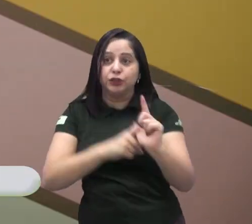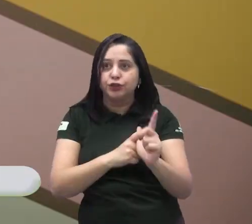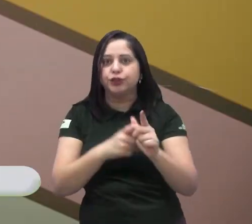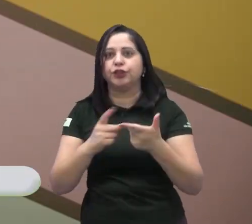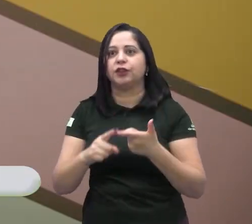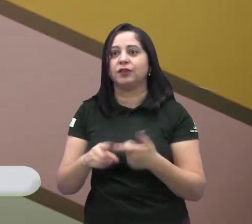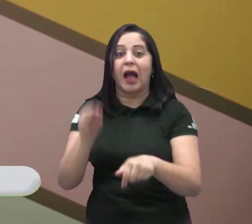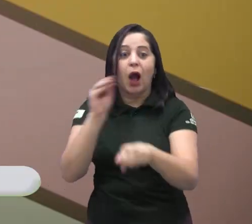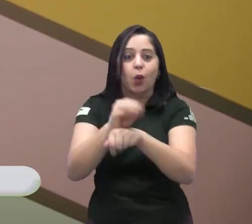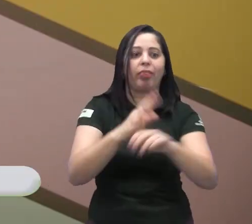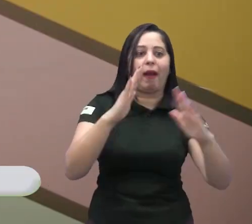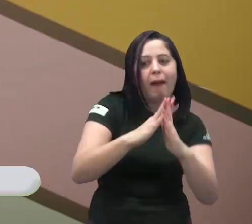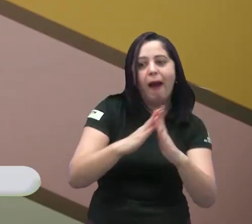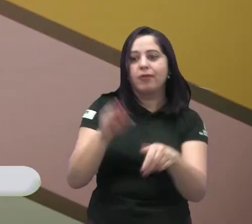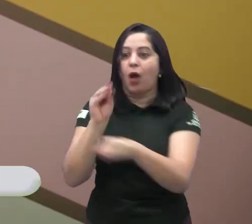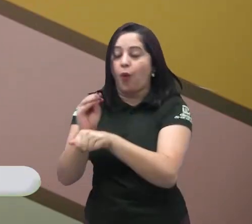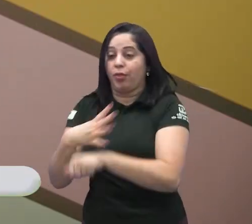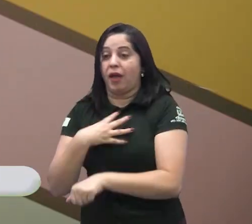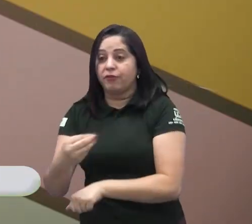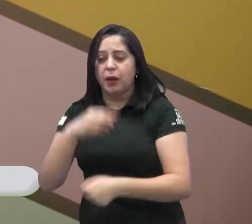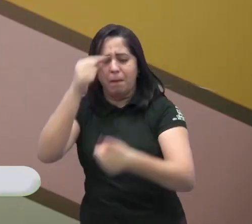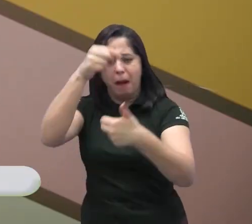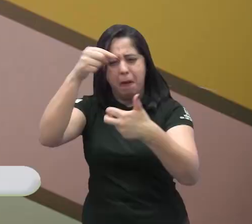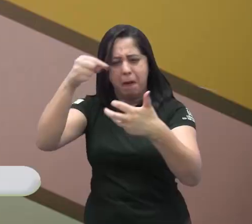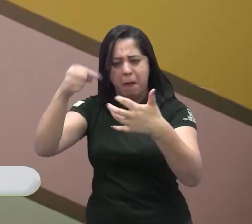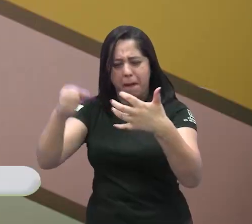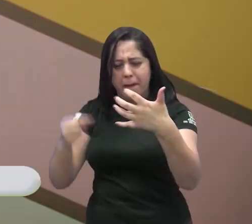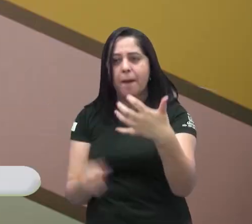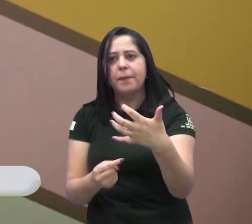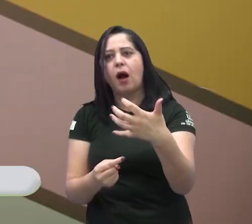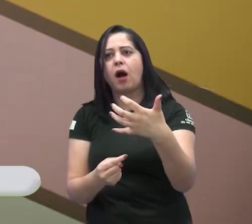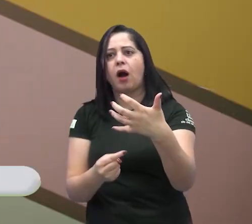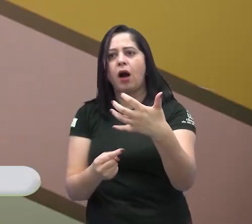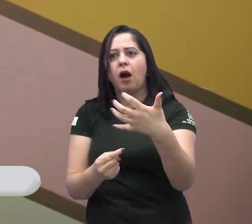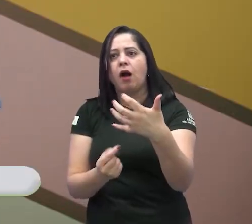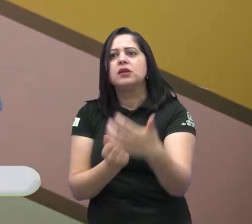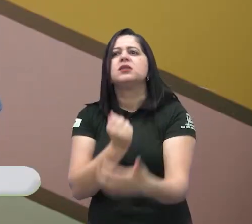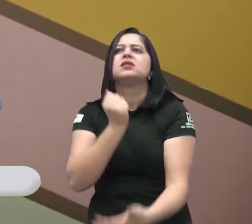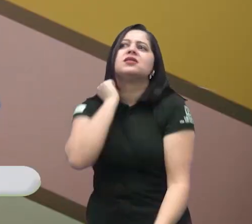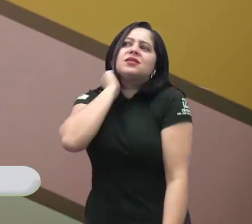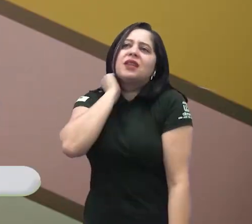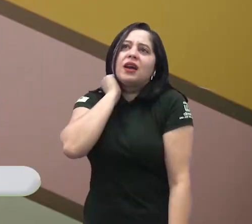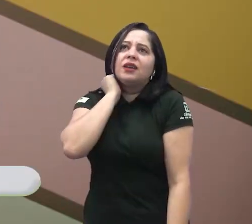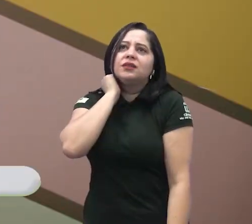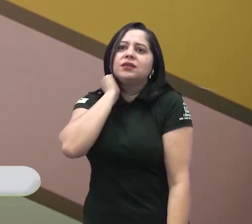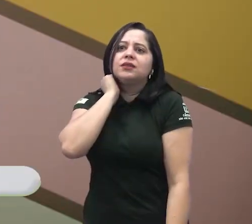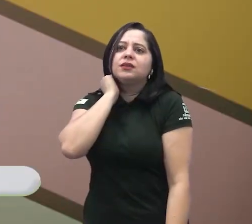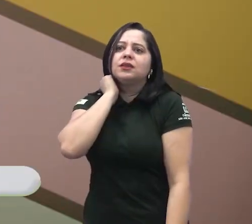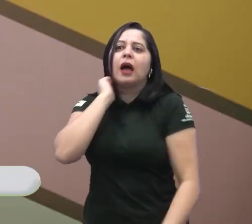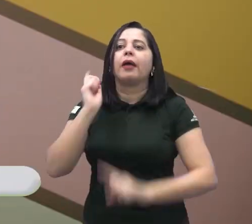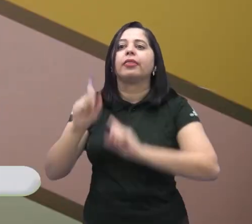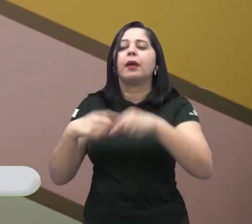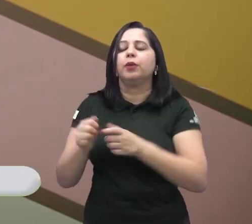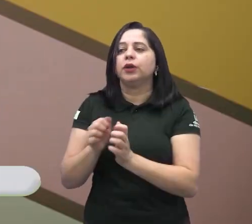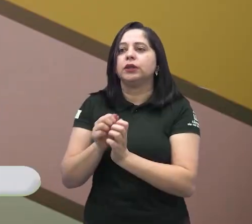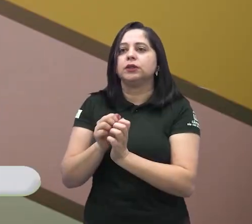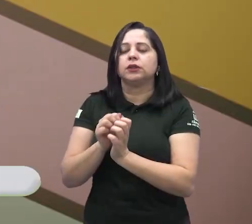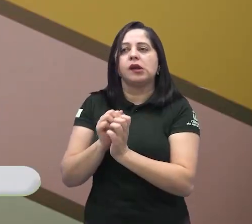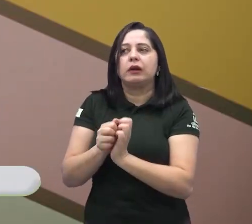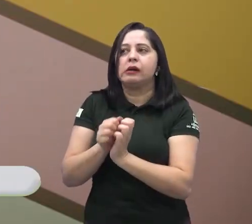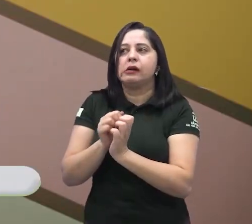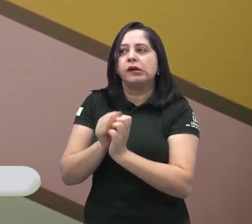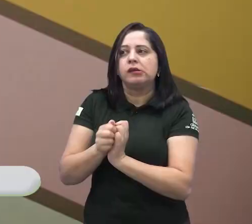filho, contas para pagar, marido, mulher. Então, tudo que gera estresse, a gente